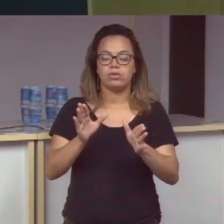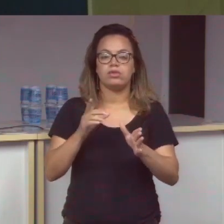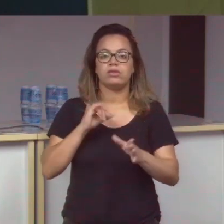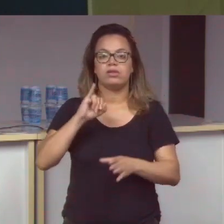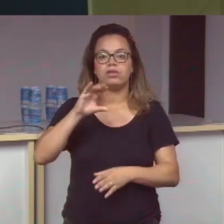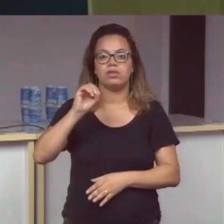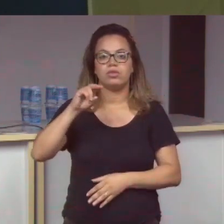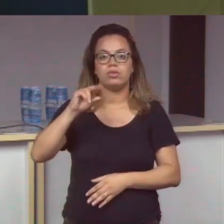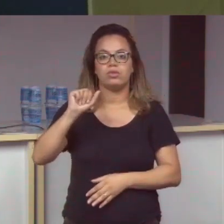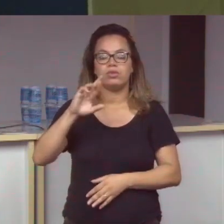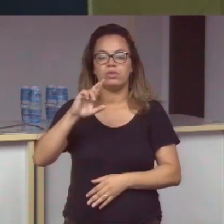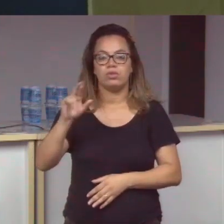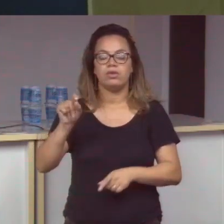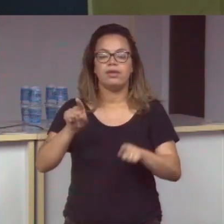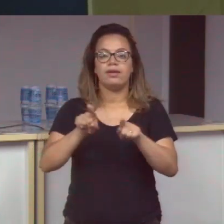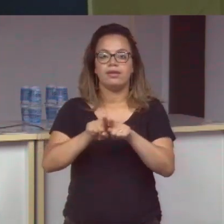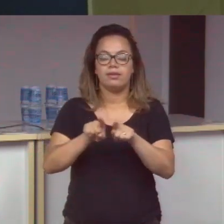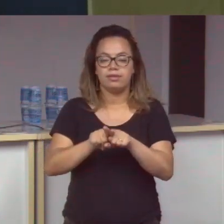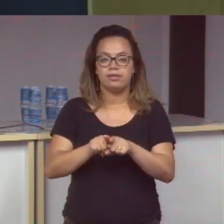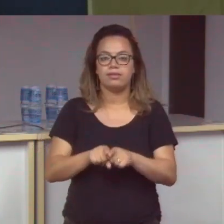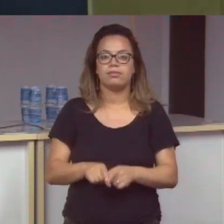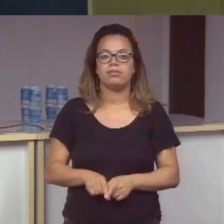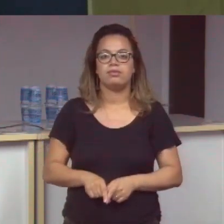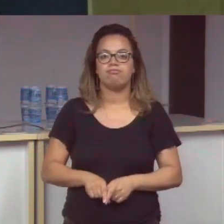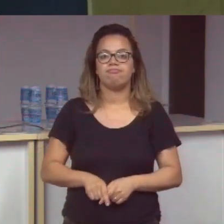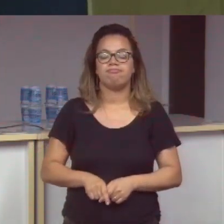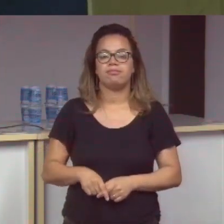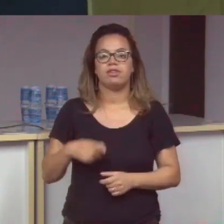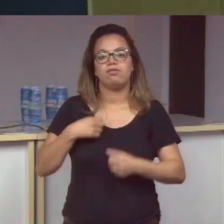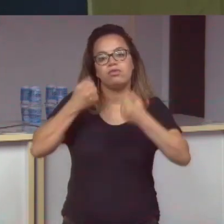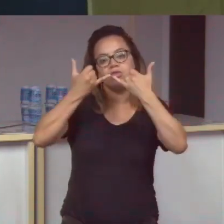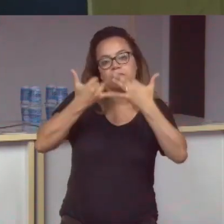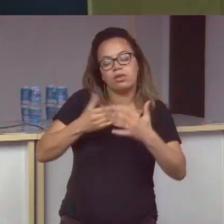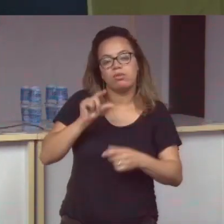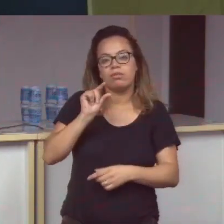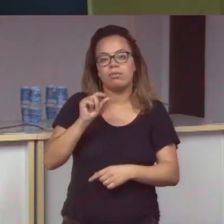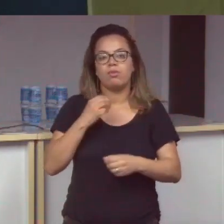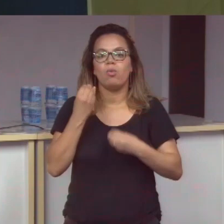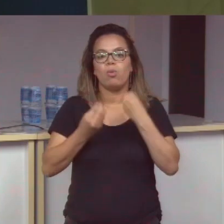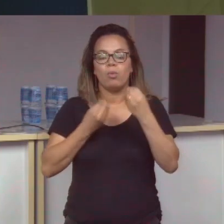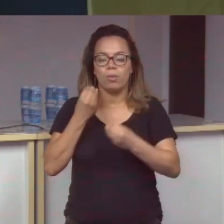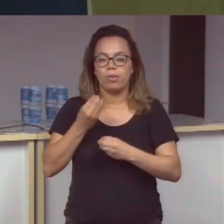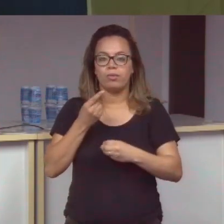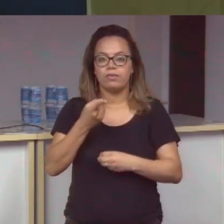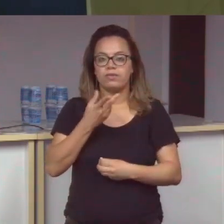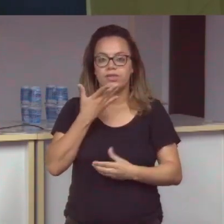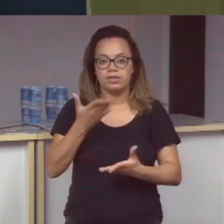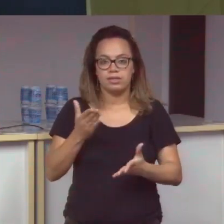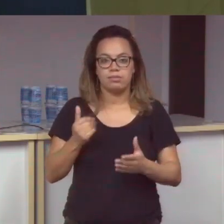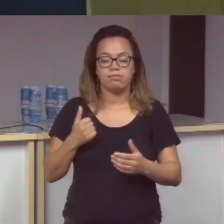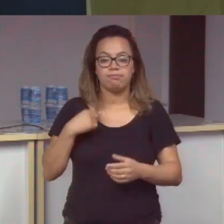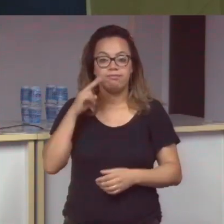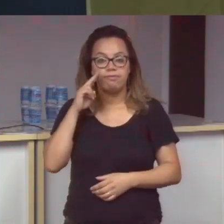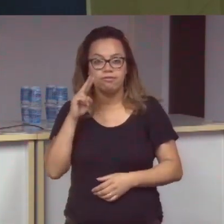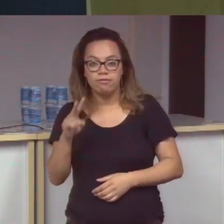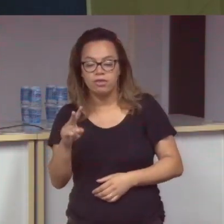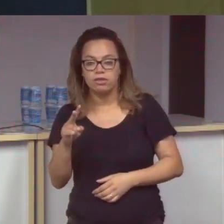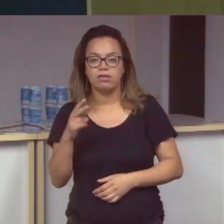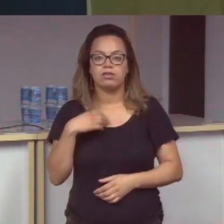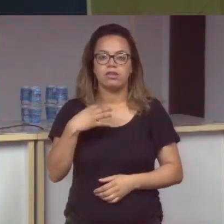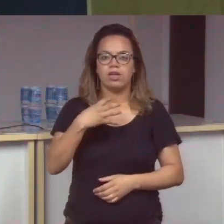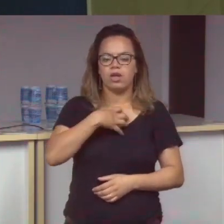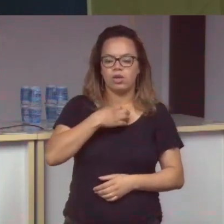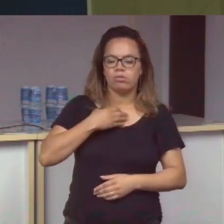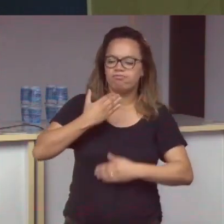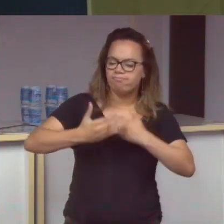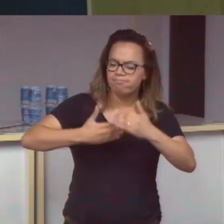Ionara, Rabelo e Eliana, eu vou explicar um pouquinho como é, para vocês poderem acompanhar esse nosso